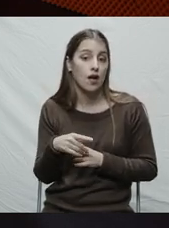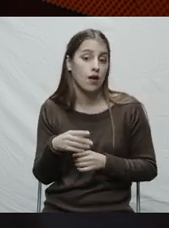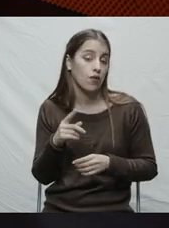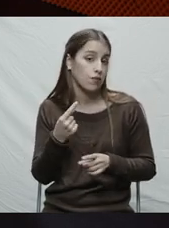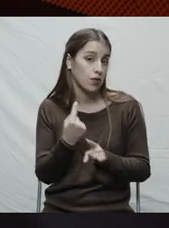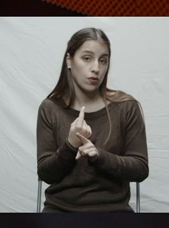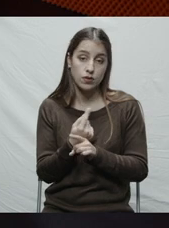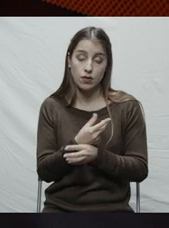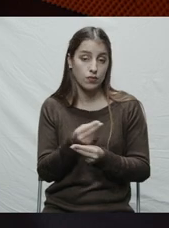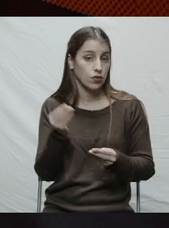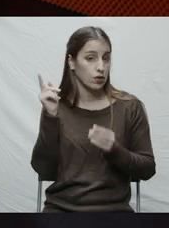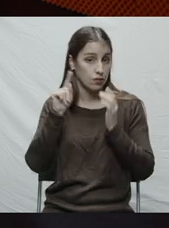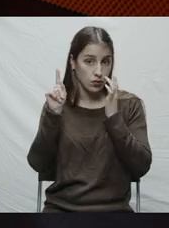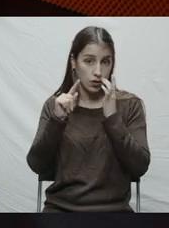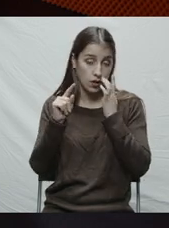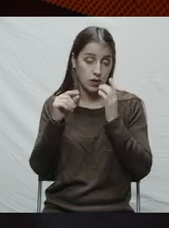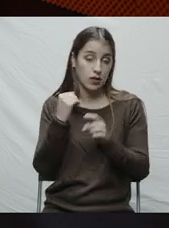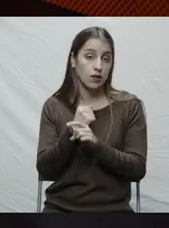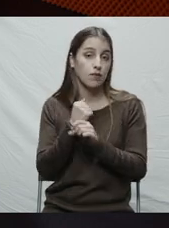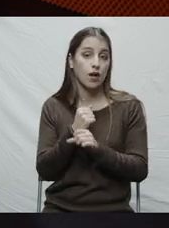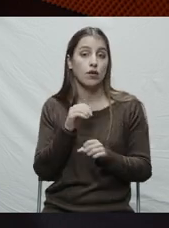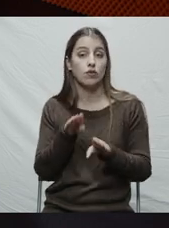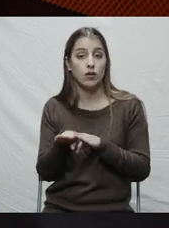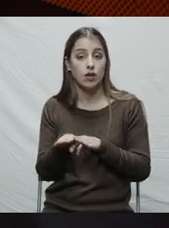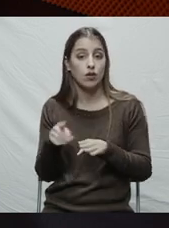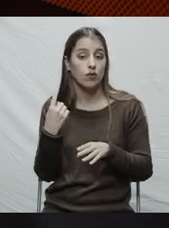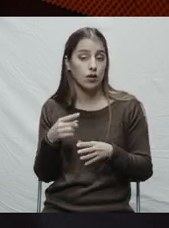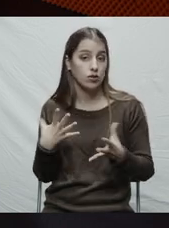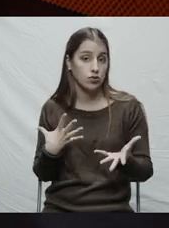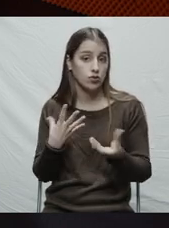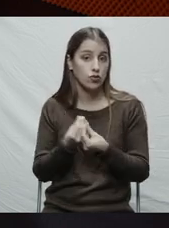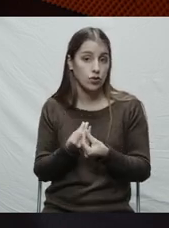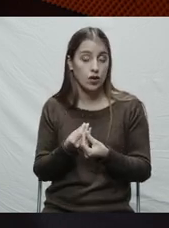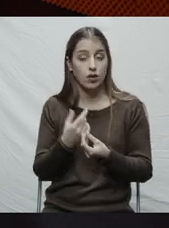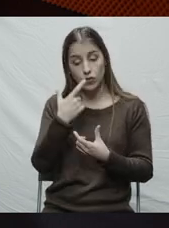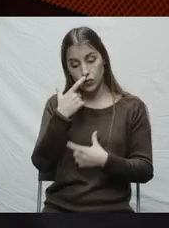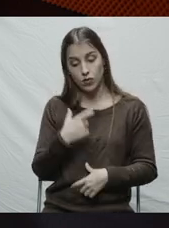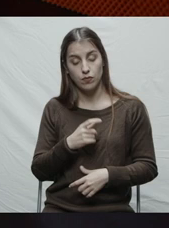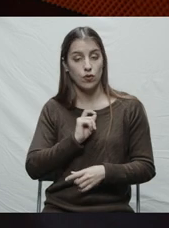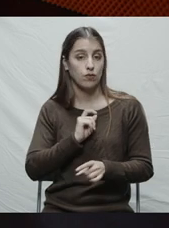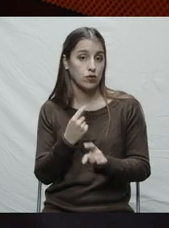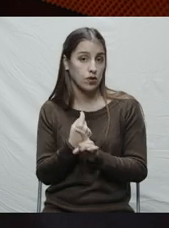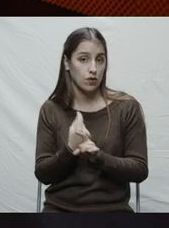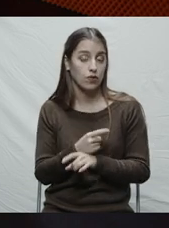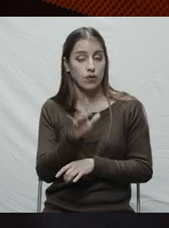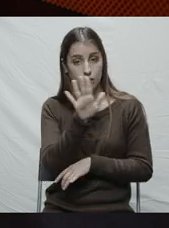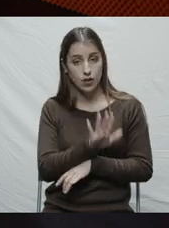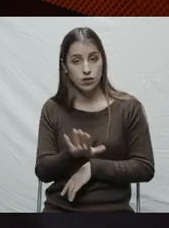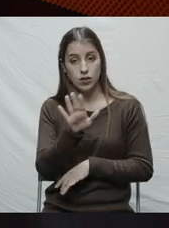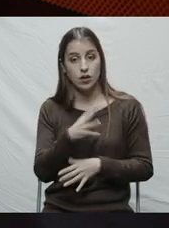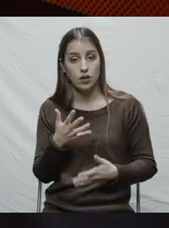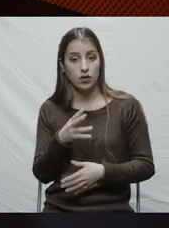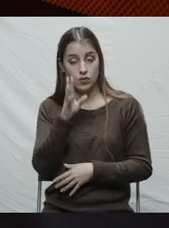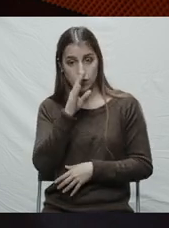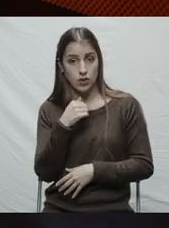muito importante em qualquer treino, em qualquer trabalho, é juntar corpo e emoção e imagens, tens isso tudo. E a partir daí, se eu